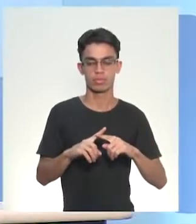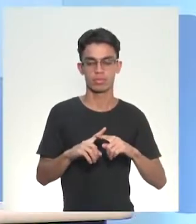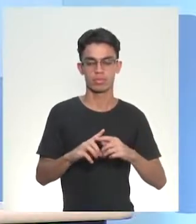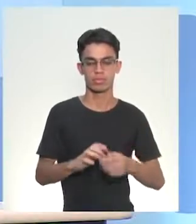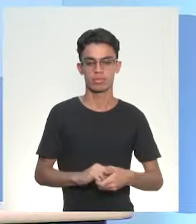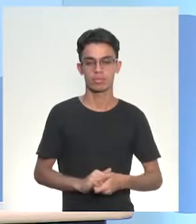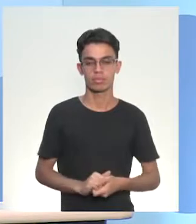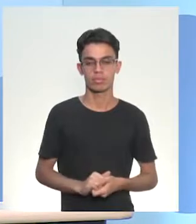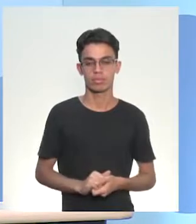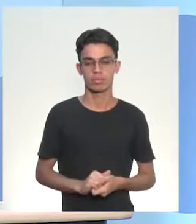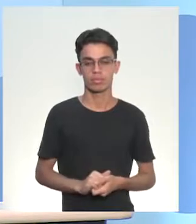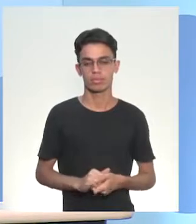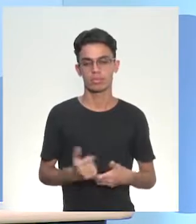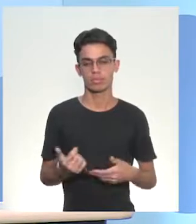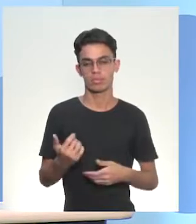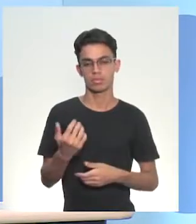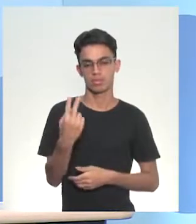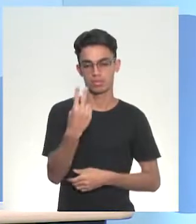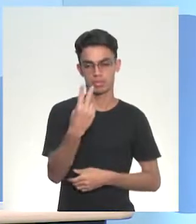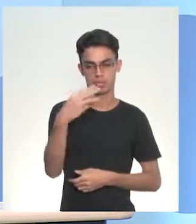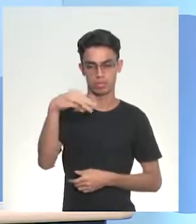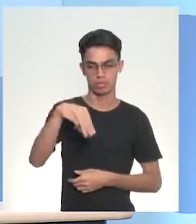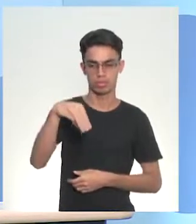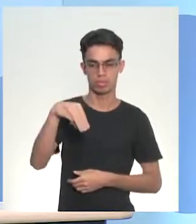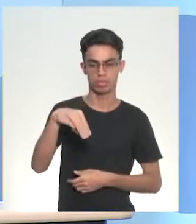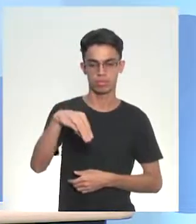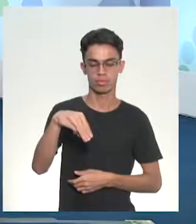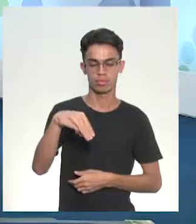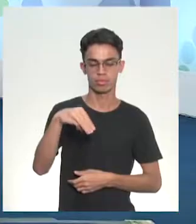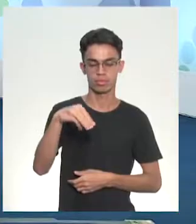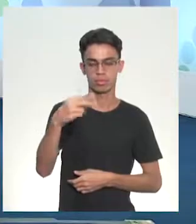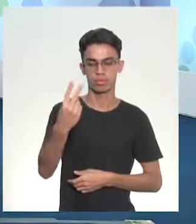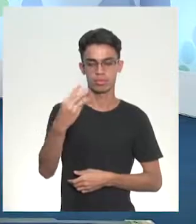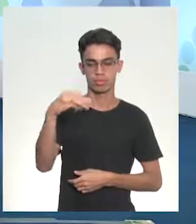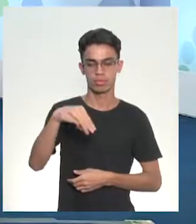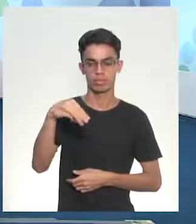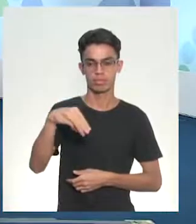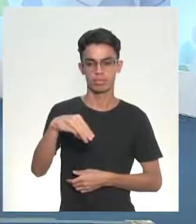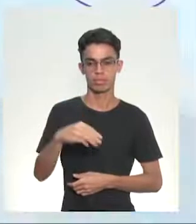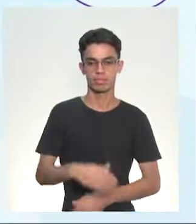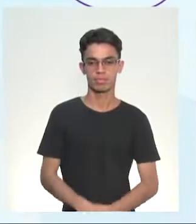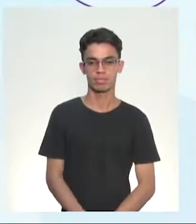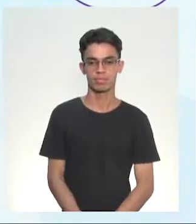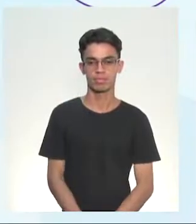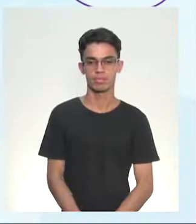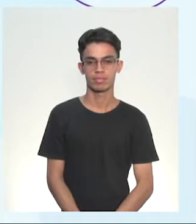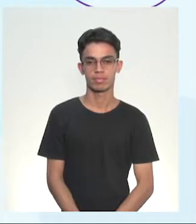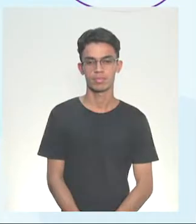dos extremos, descobrir o valor. Então, eles vão ter 2 minutos. Então, voltamos em 2 minutos.